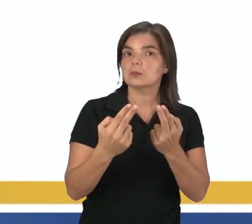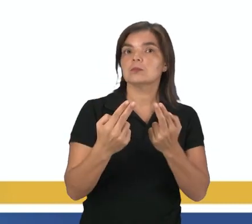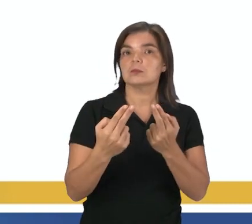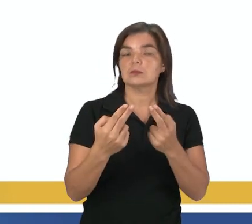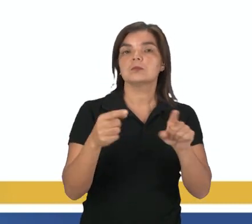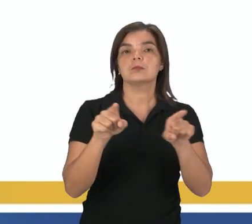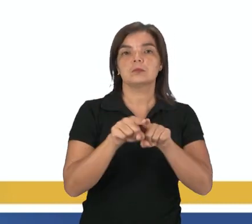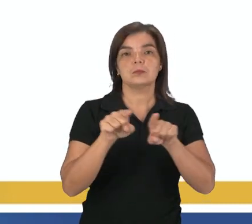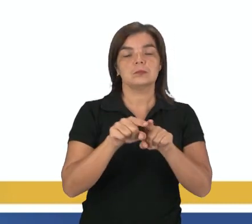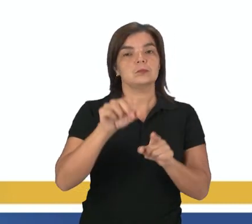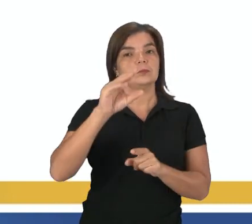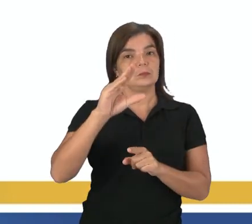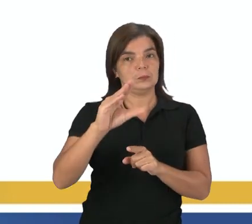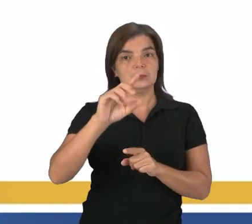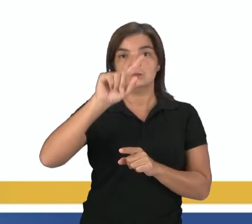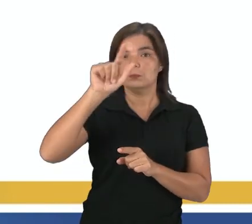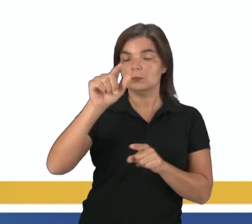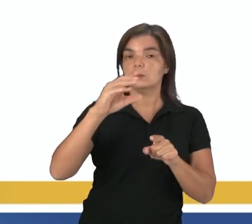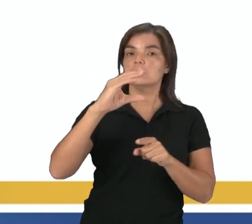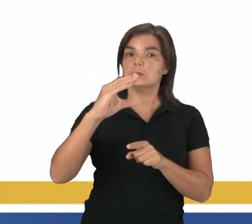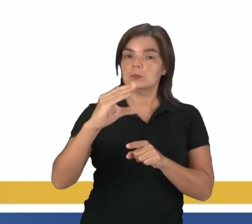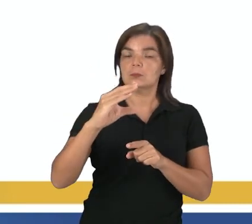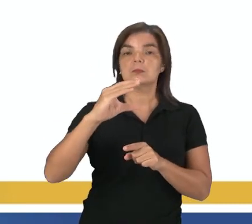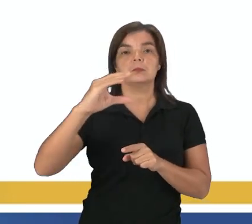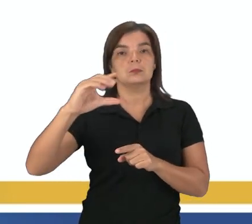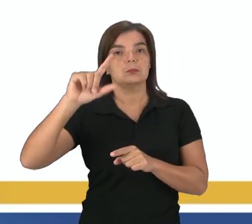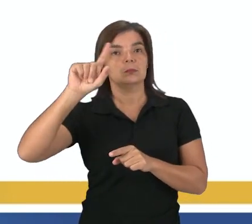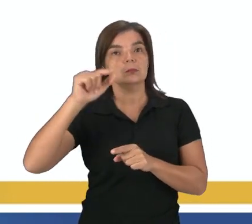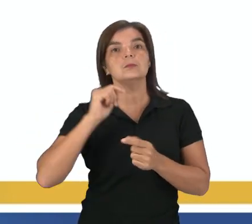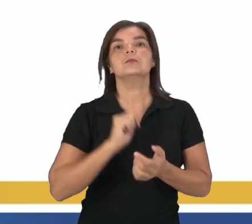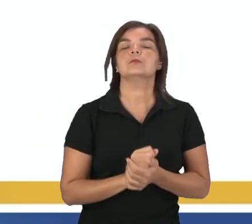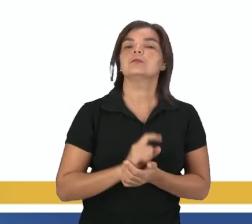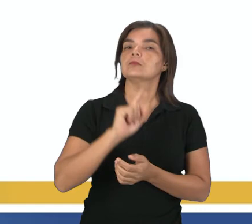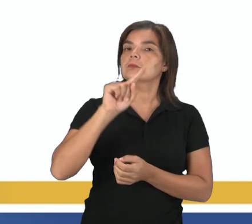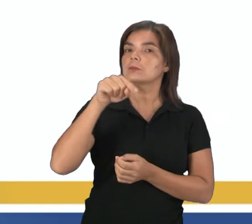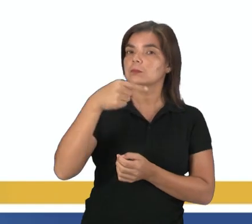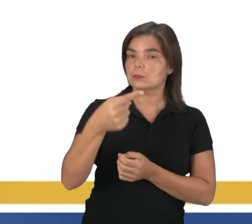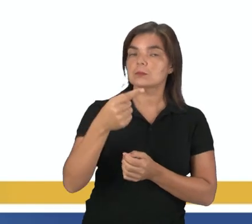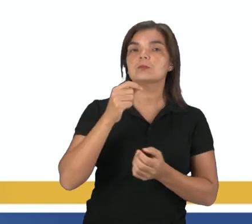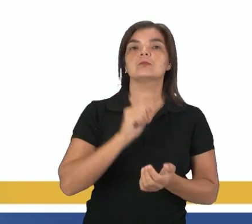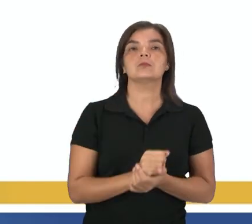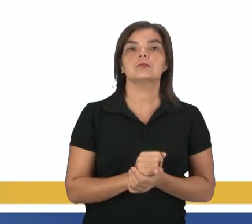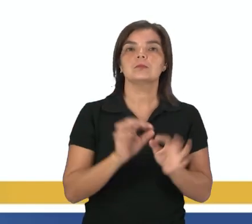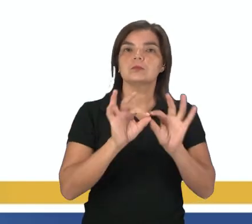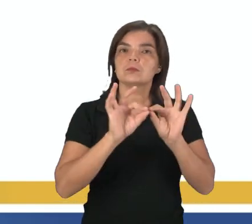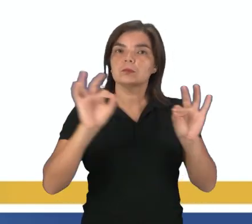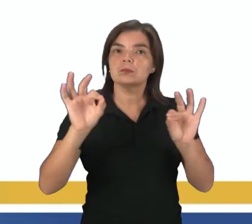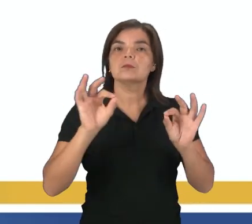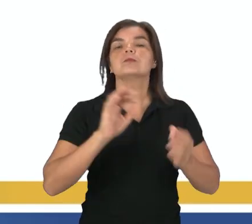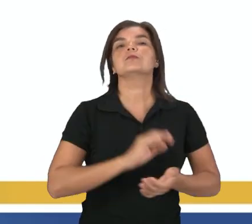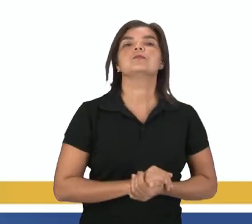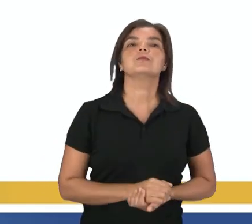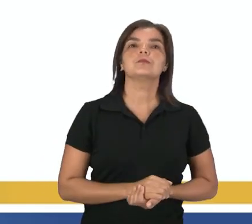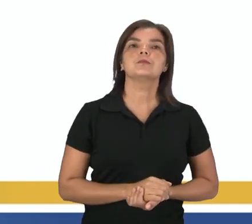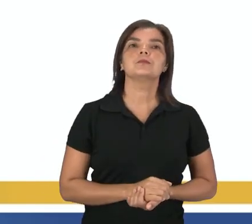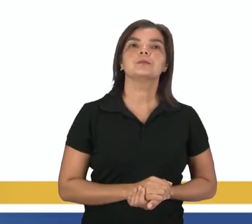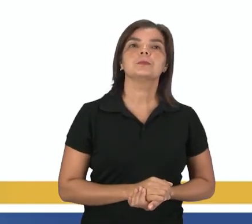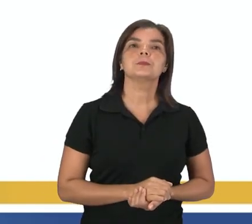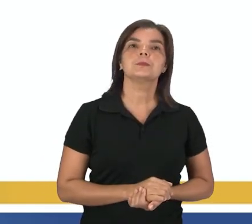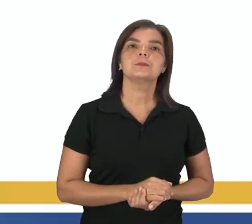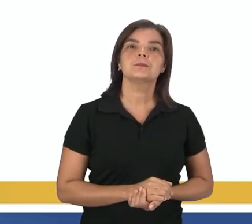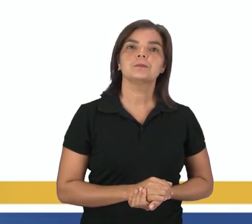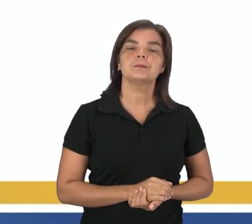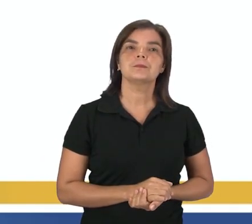mesma distância de B até B' e de C até C'. E depois eu vou tracejar esse meu triângulo.